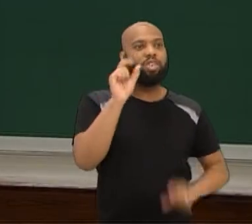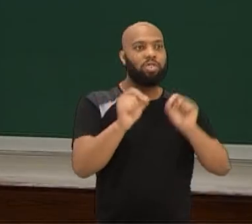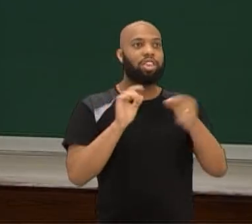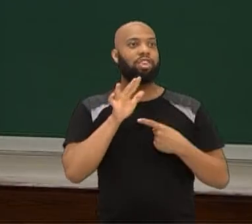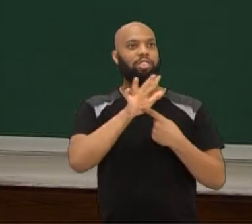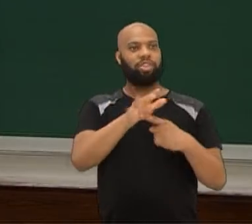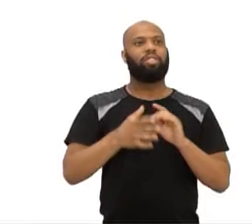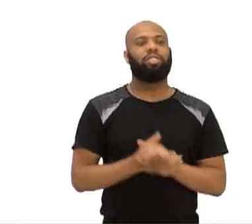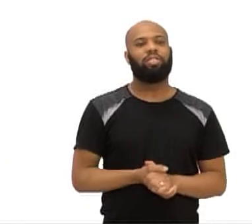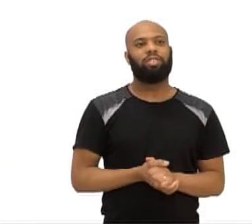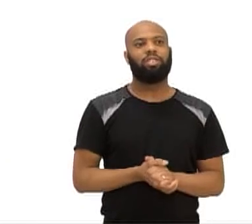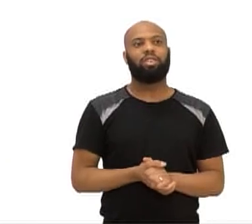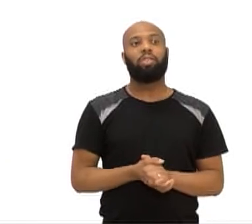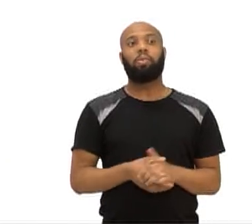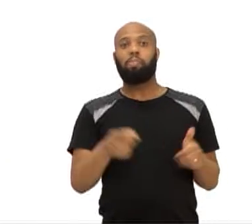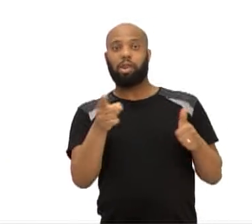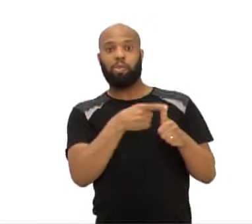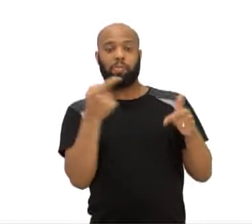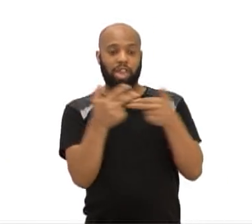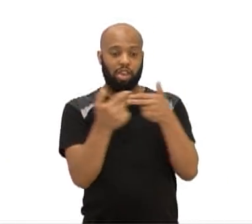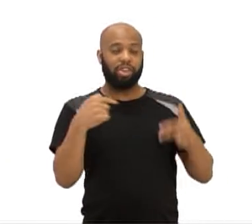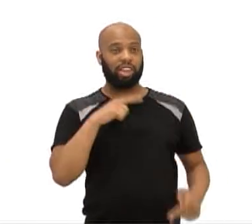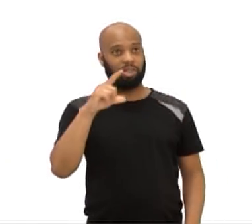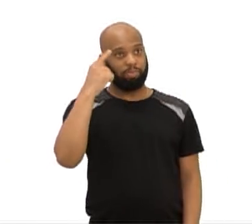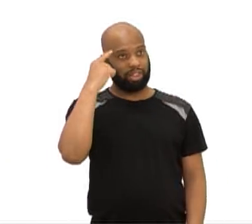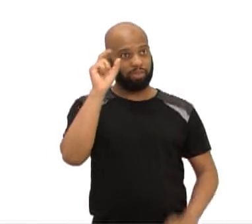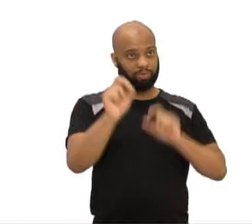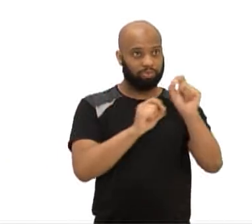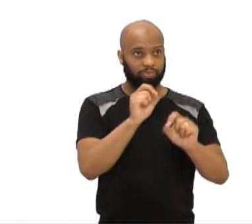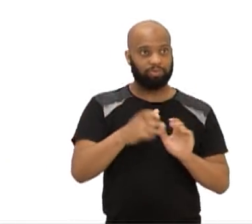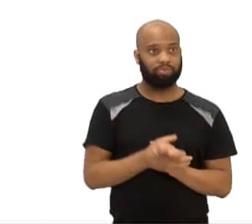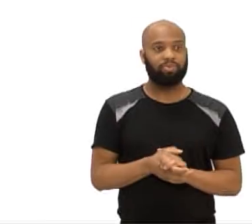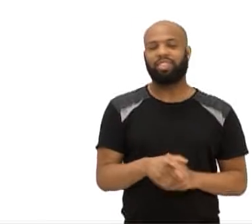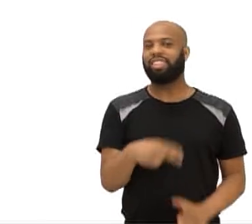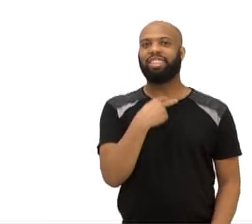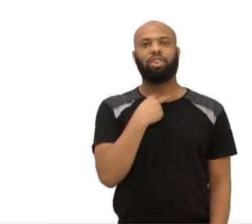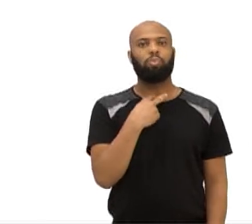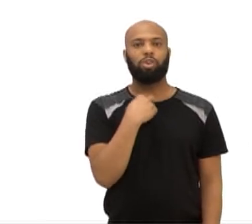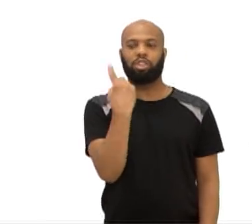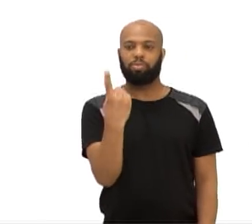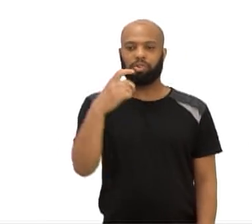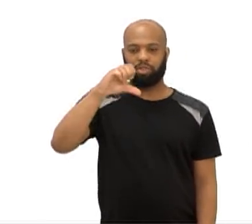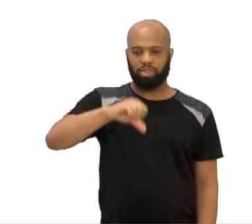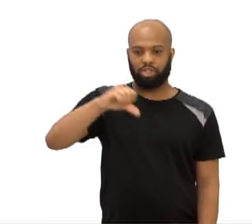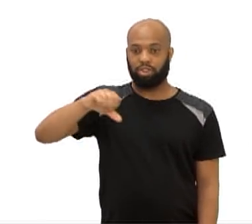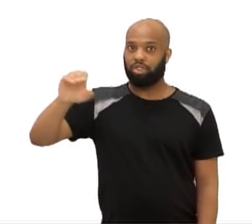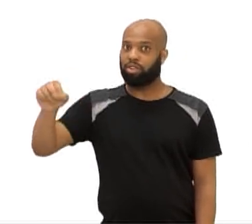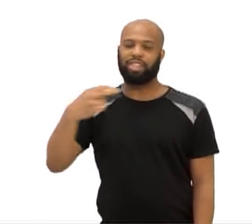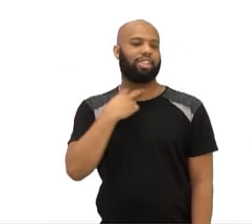eu trouxe para vocês. Primeira coisa que a gente tem que pensar é que não pode ser o ano de